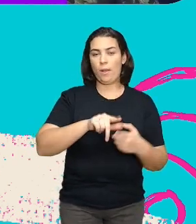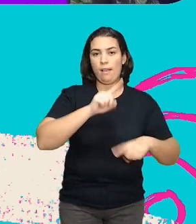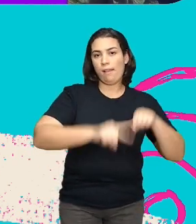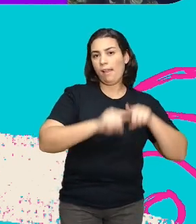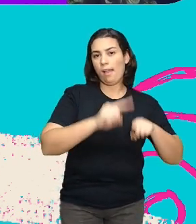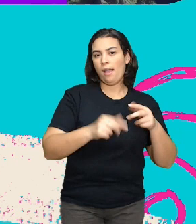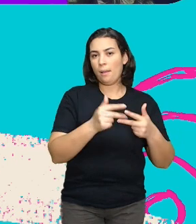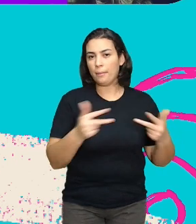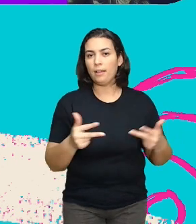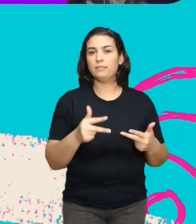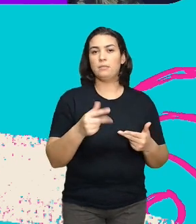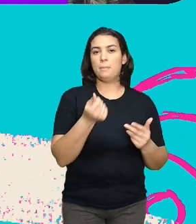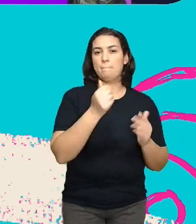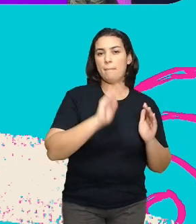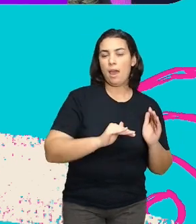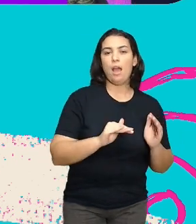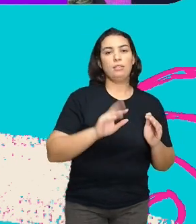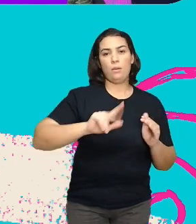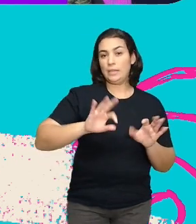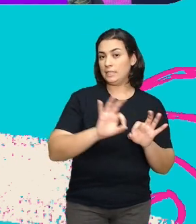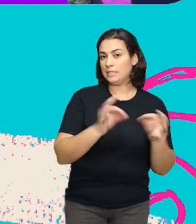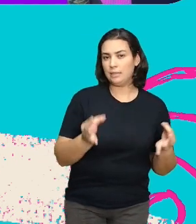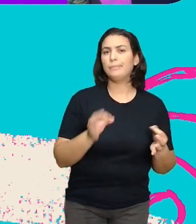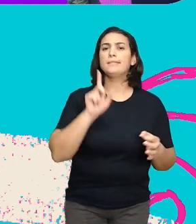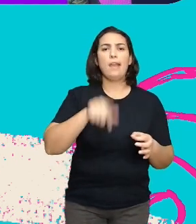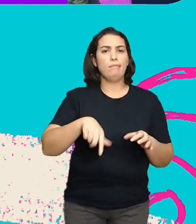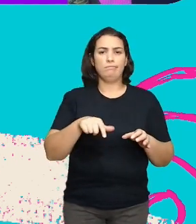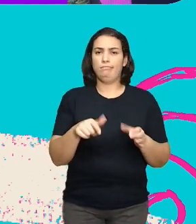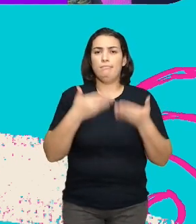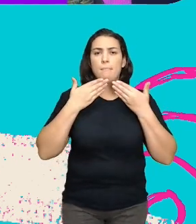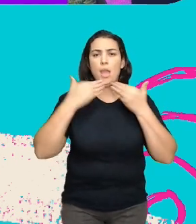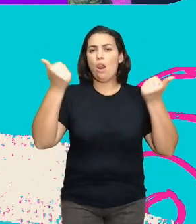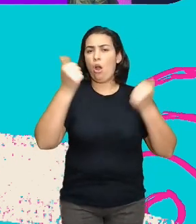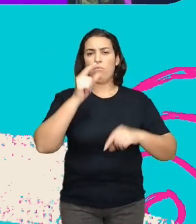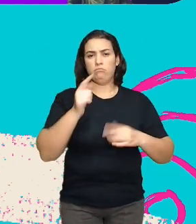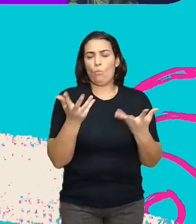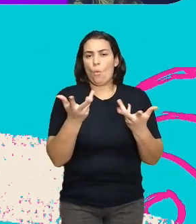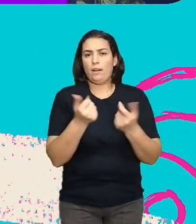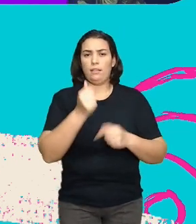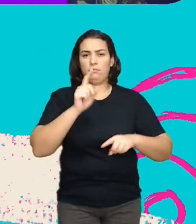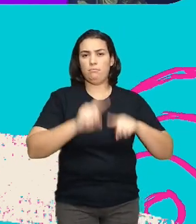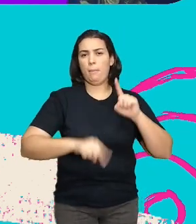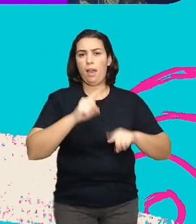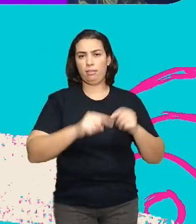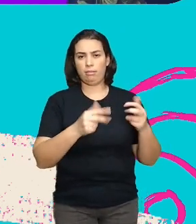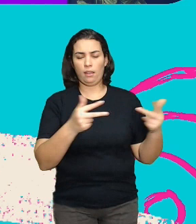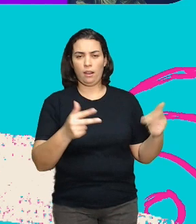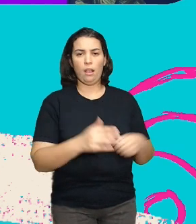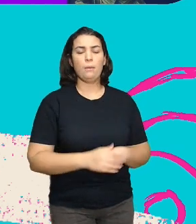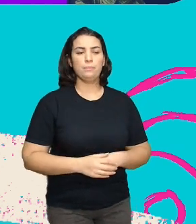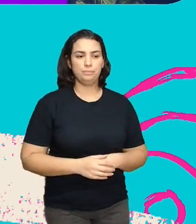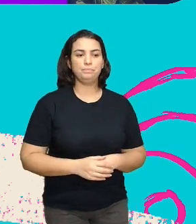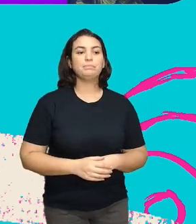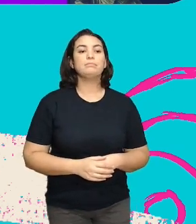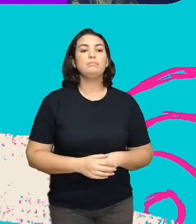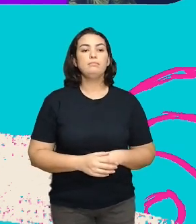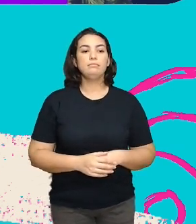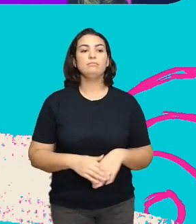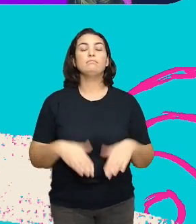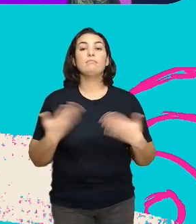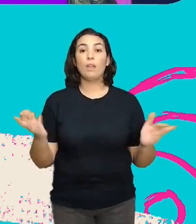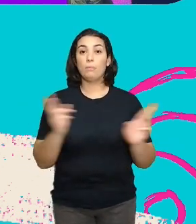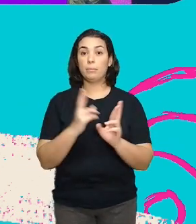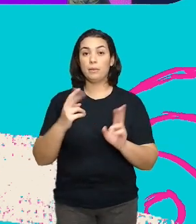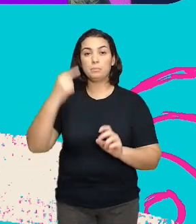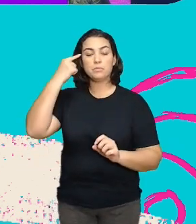simples, são o que tem de melhor no que se refere aos espaços makers. Então, nesse contexto, nós